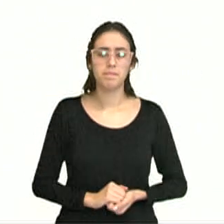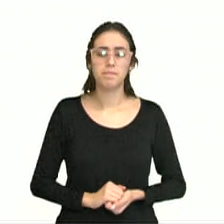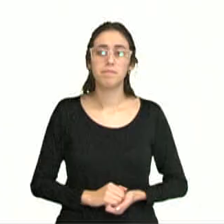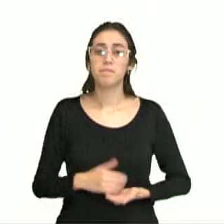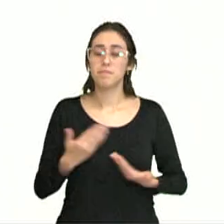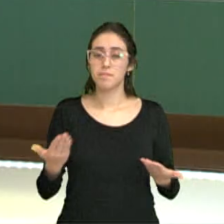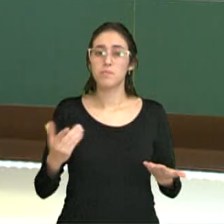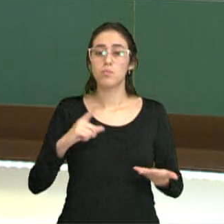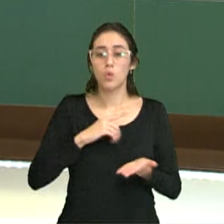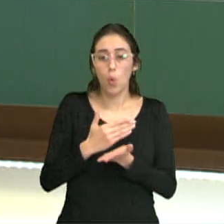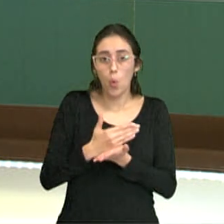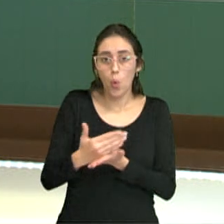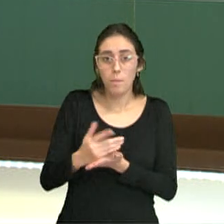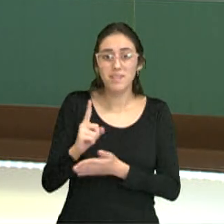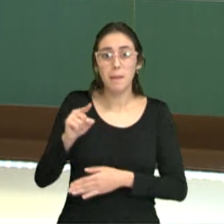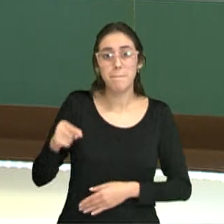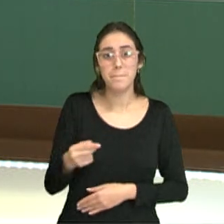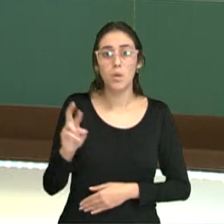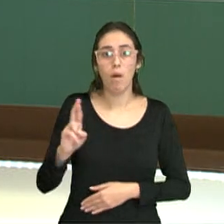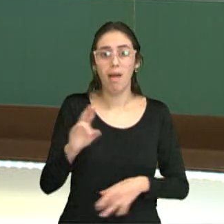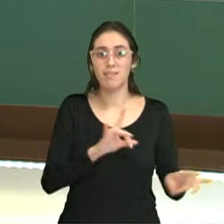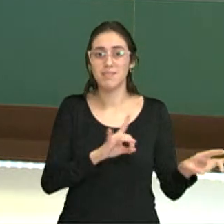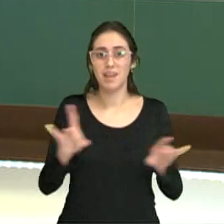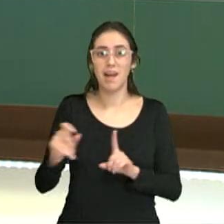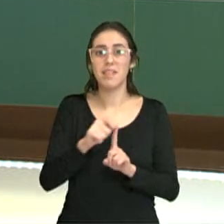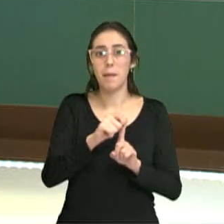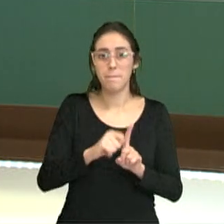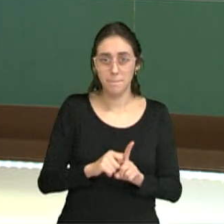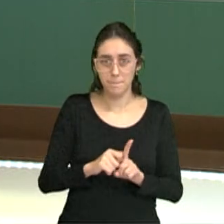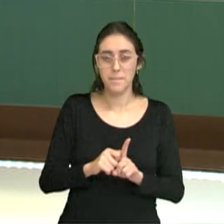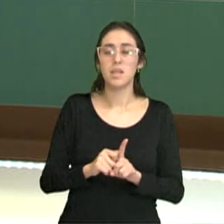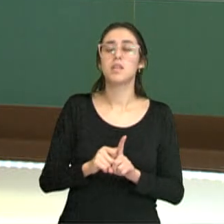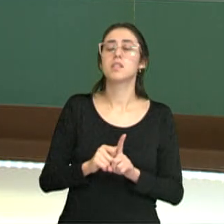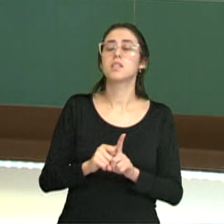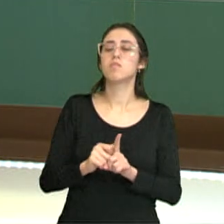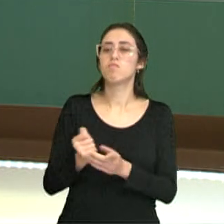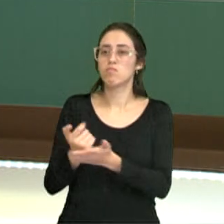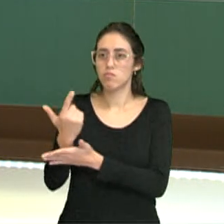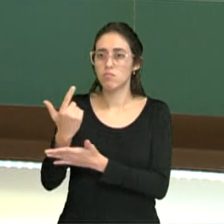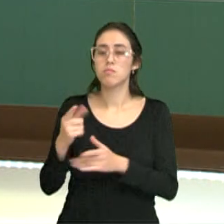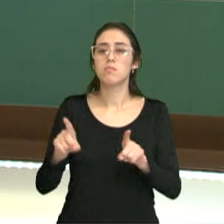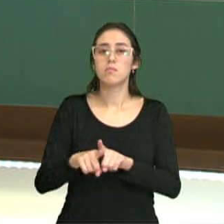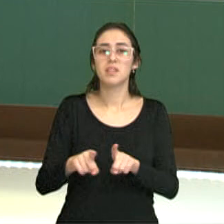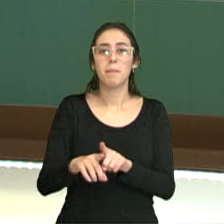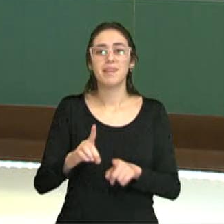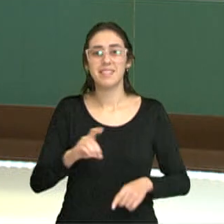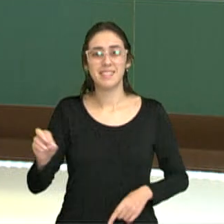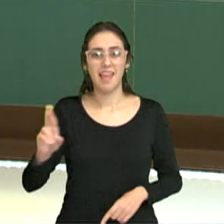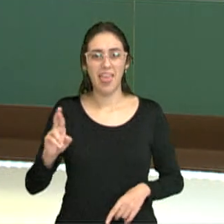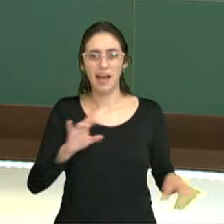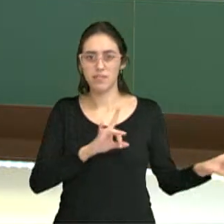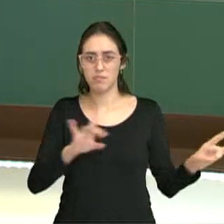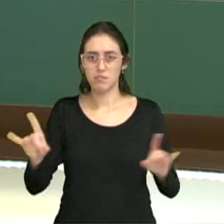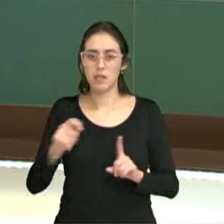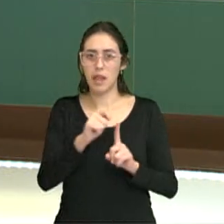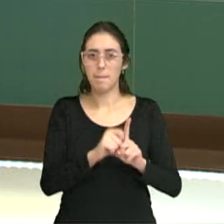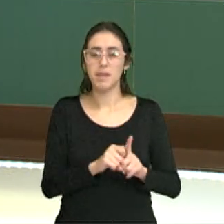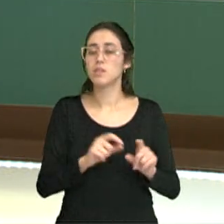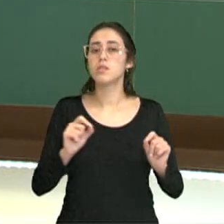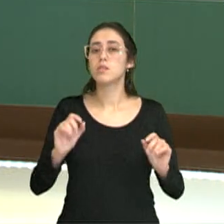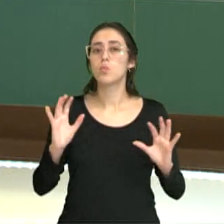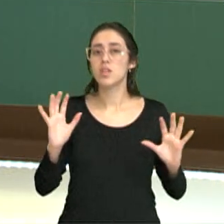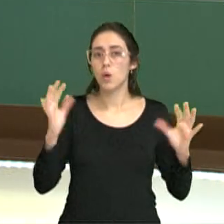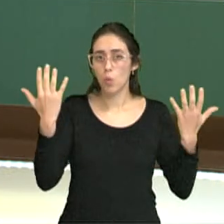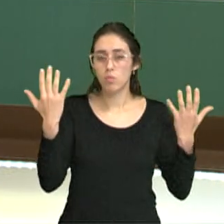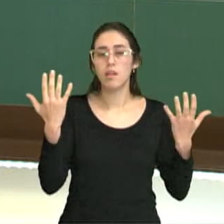inicialmente R$1.000 mensalmente e depositando o valor de R$100 todo mês, resulta